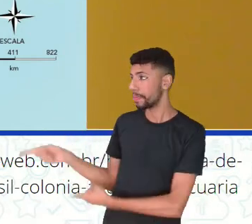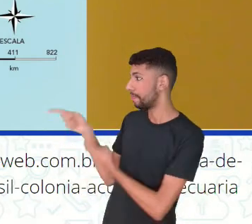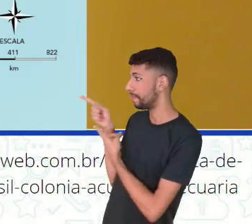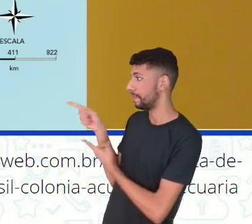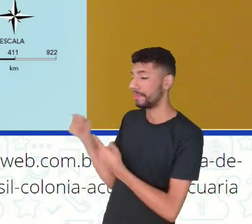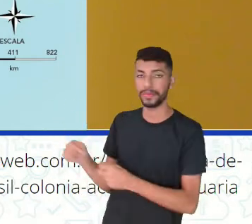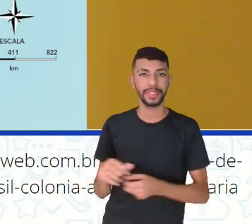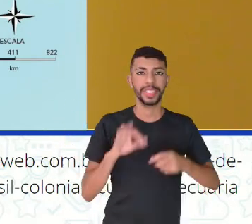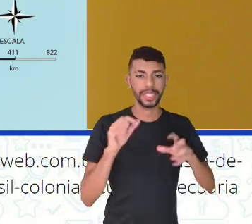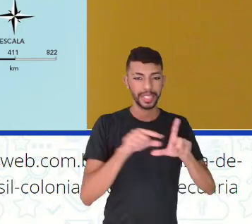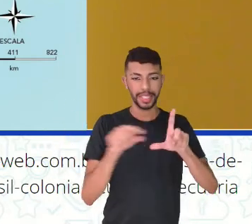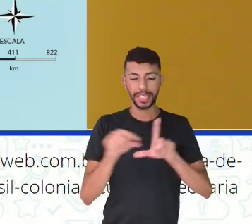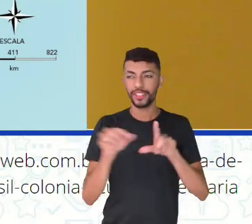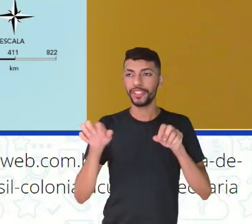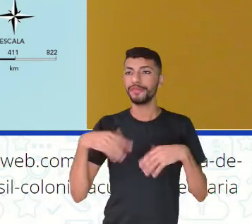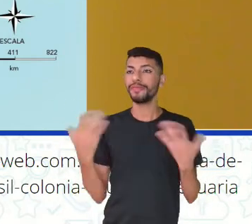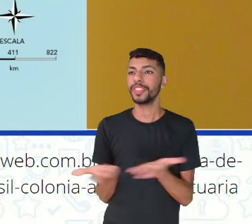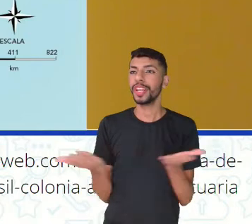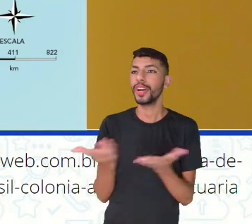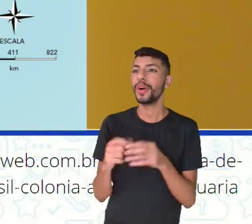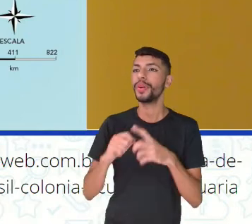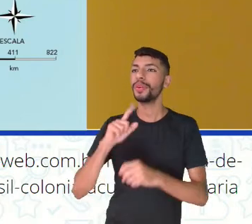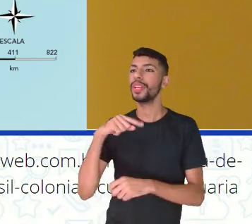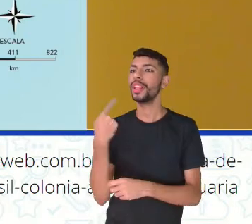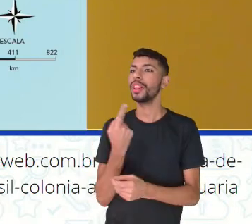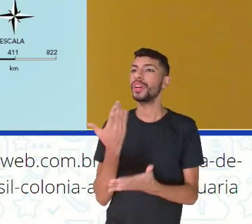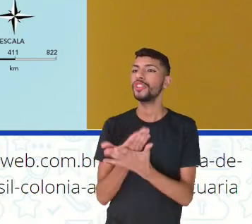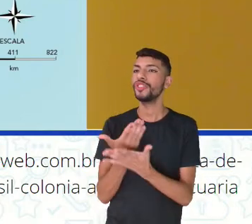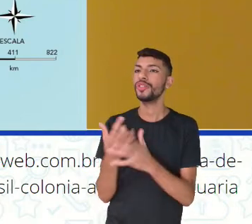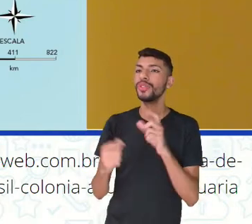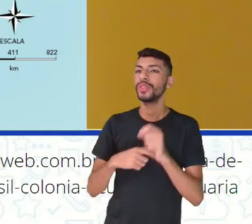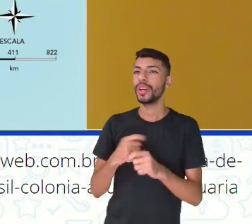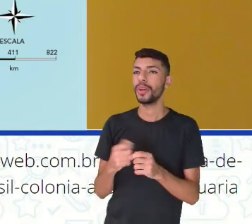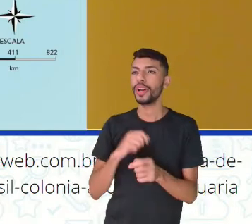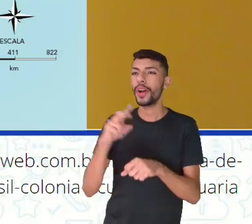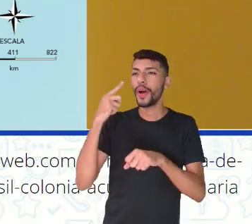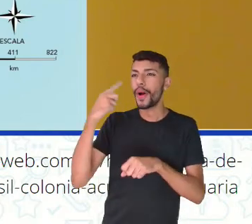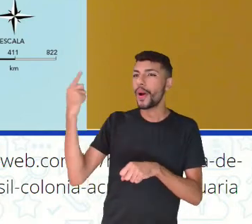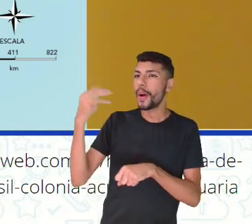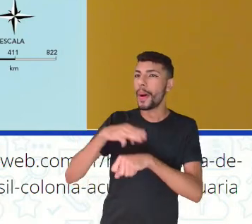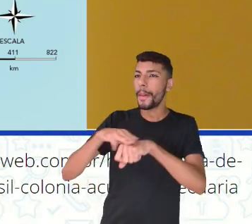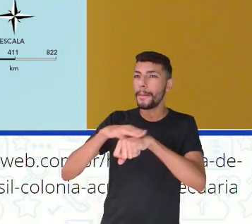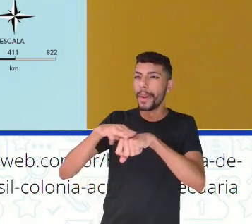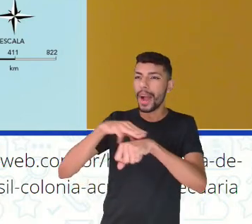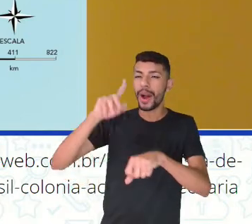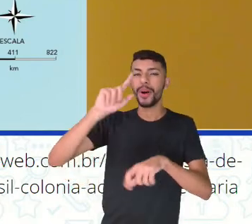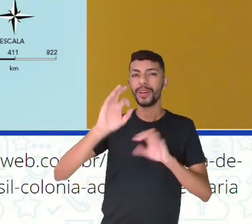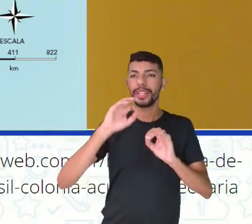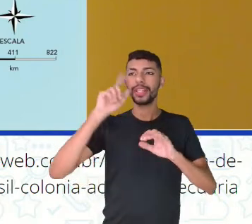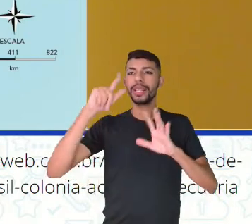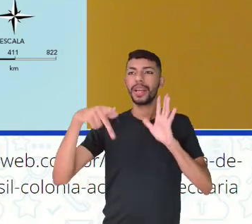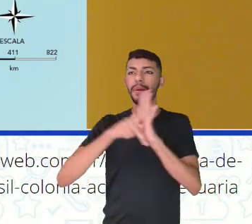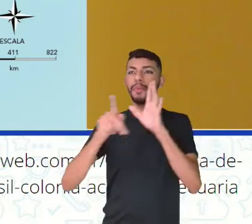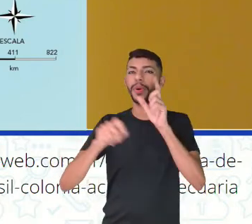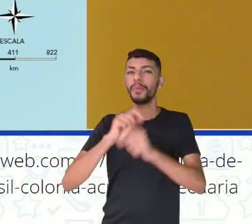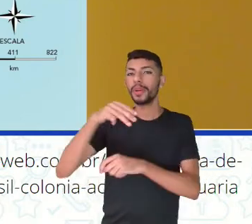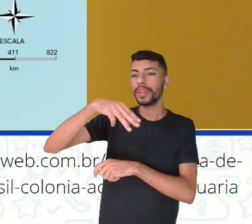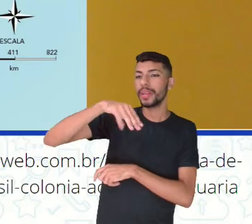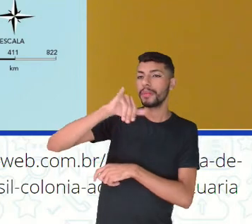agora a gente vai ver esses pontinhos marrons aí, né? Onde a gente vai ter